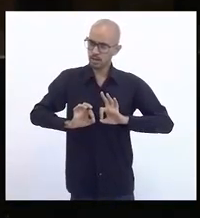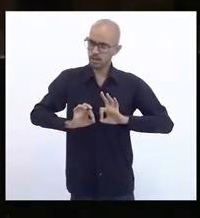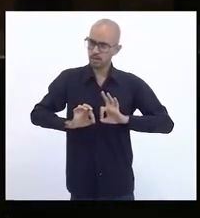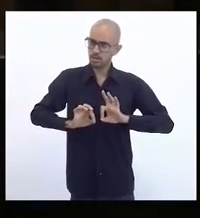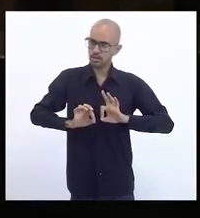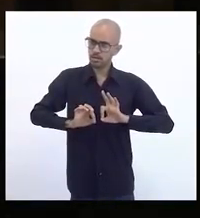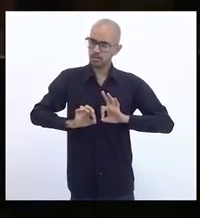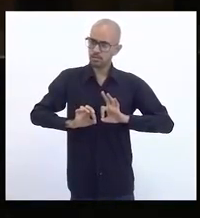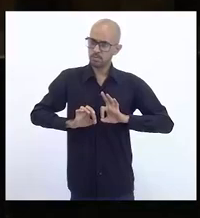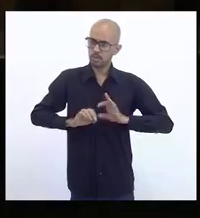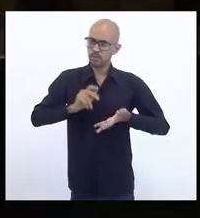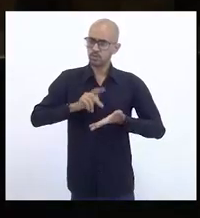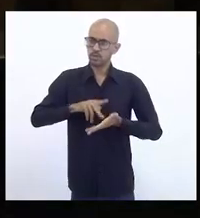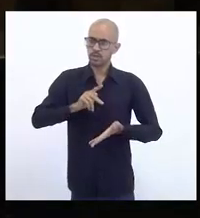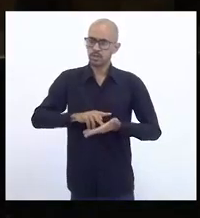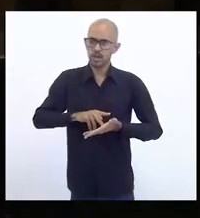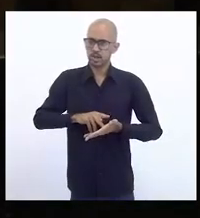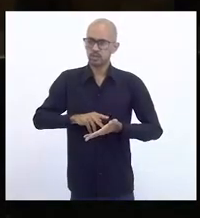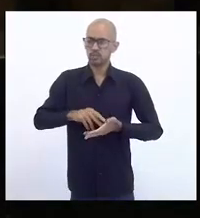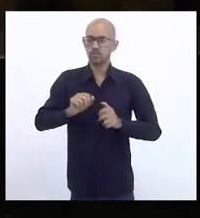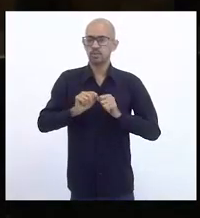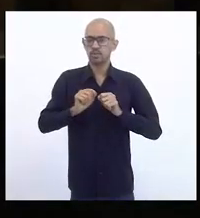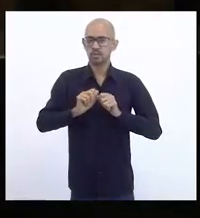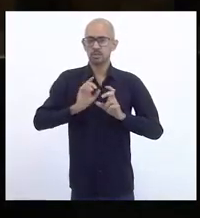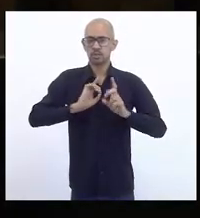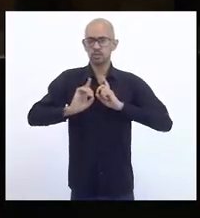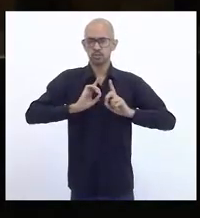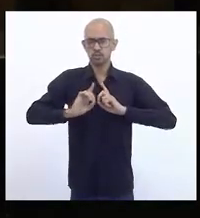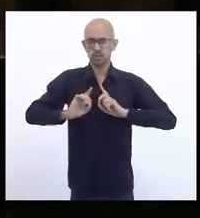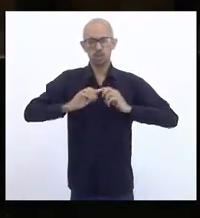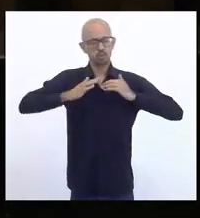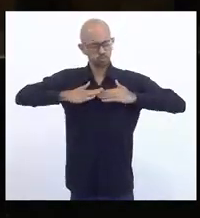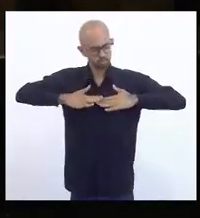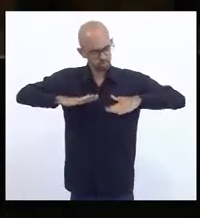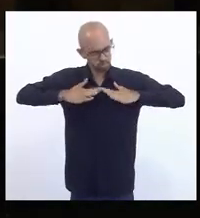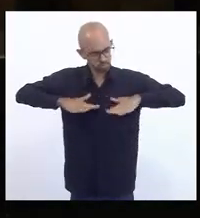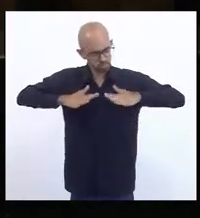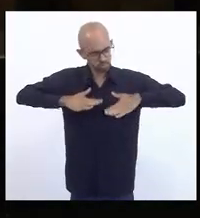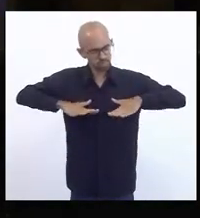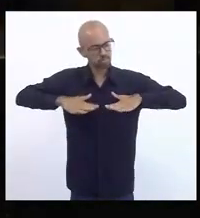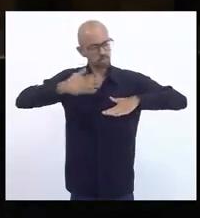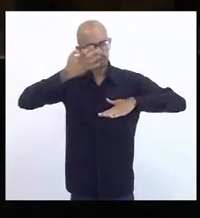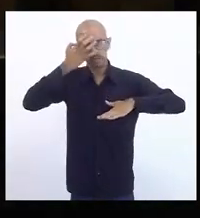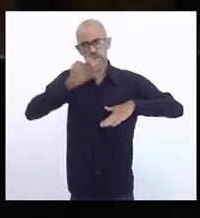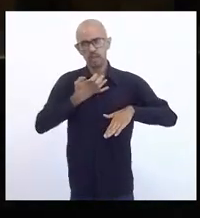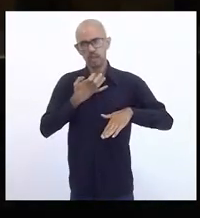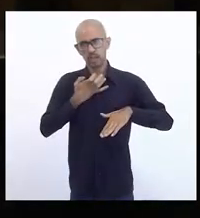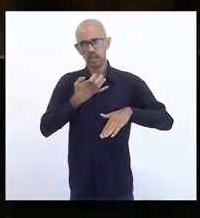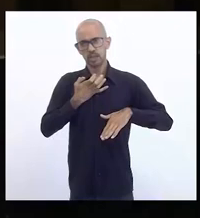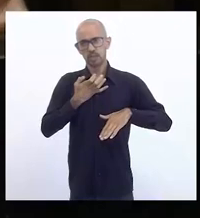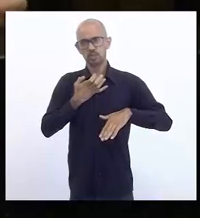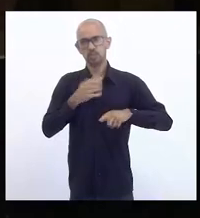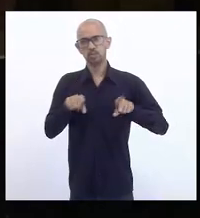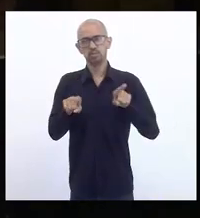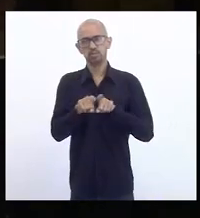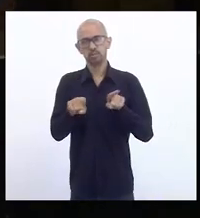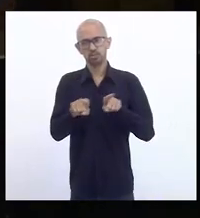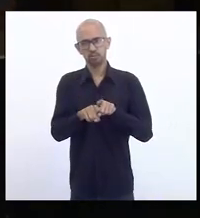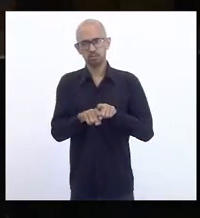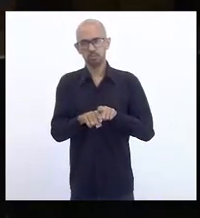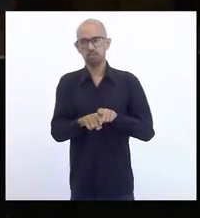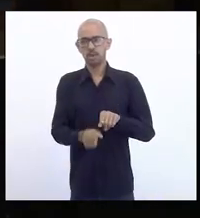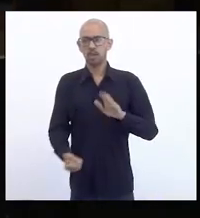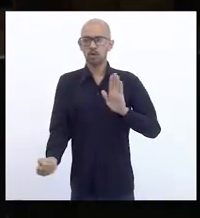exatamente para fazer uma discussão serena, uma discussão séria, nos marcos de um